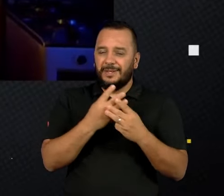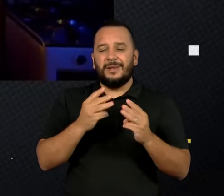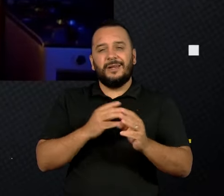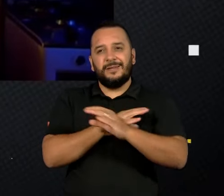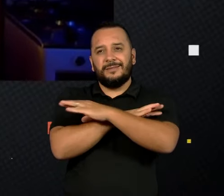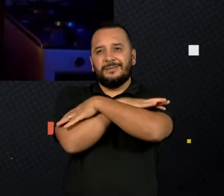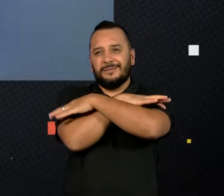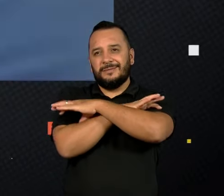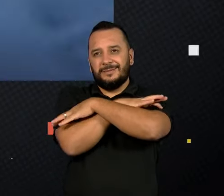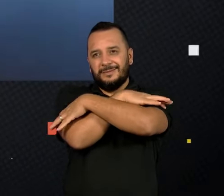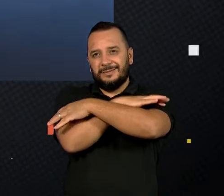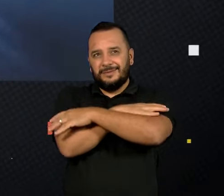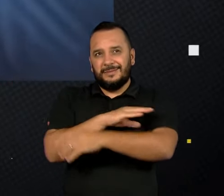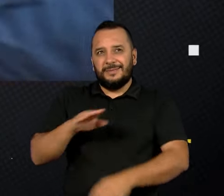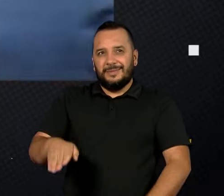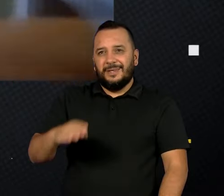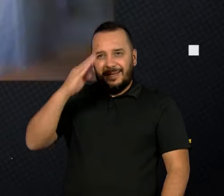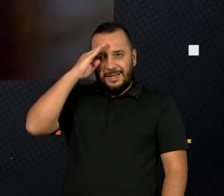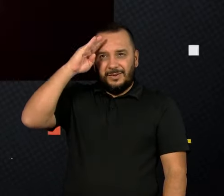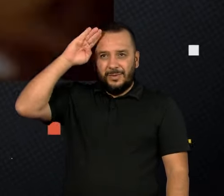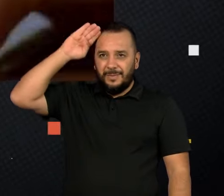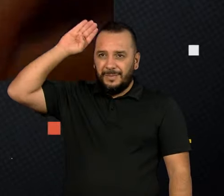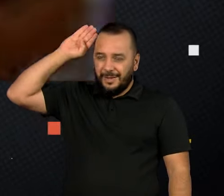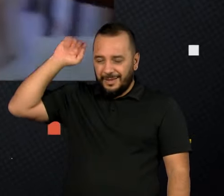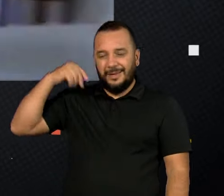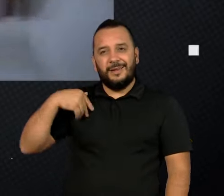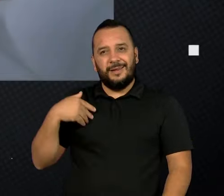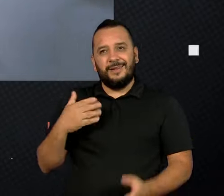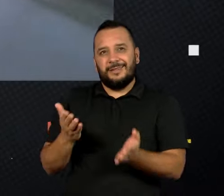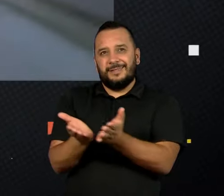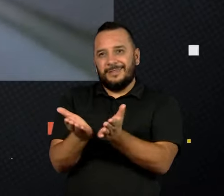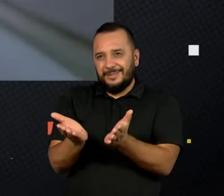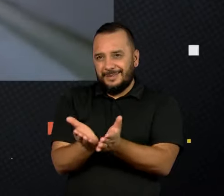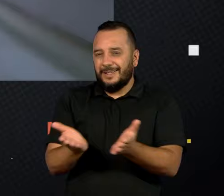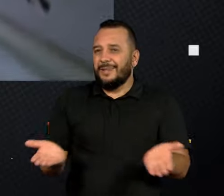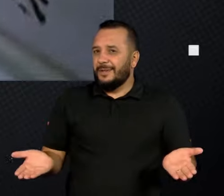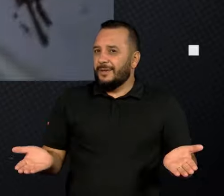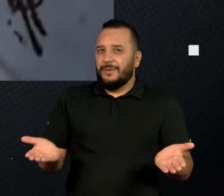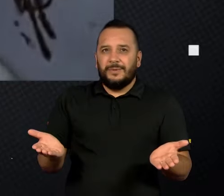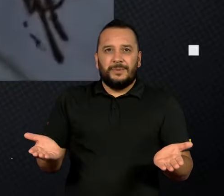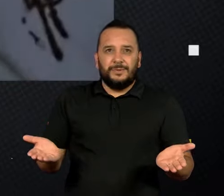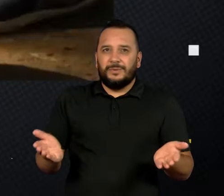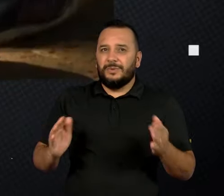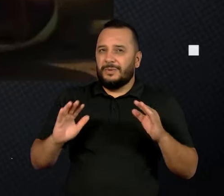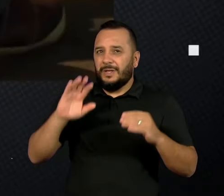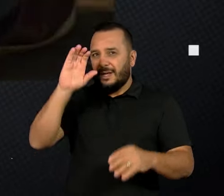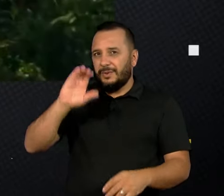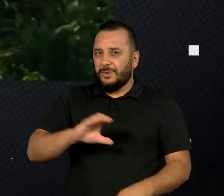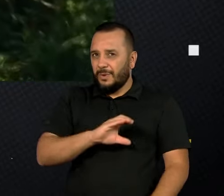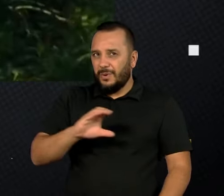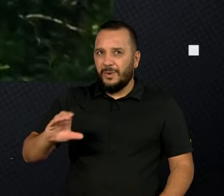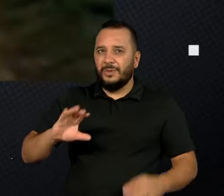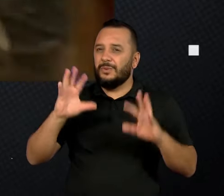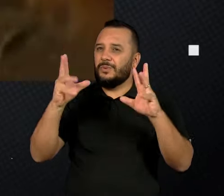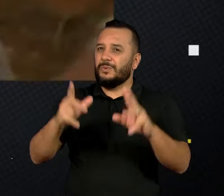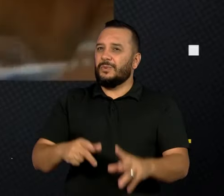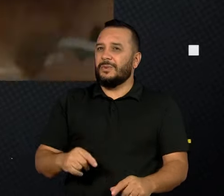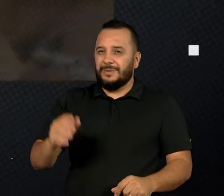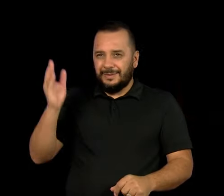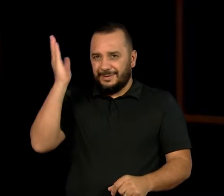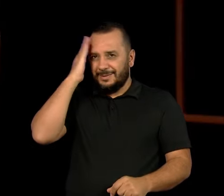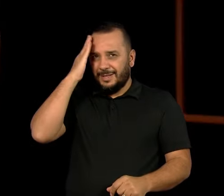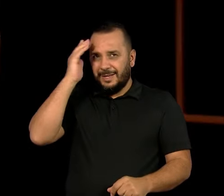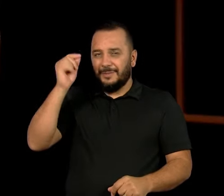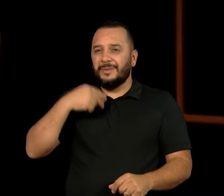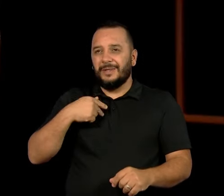umbandistas, candomblé, enfim, cristãos, de todos, católicos, todos reconhecem o